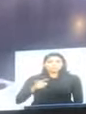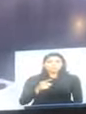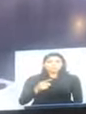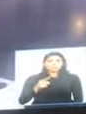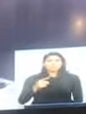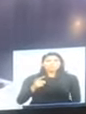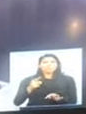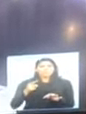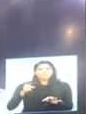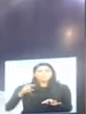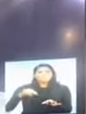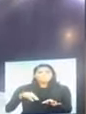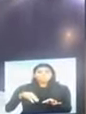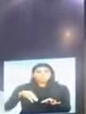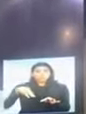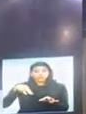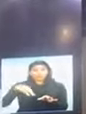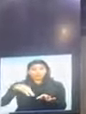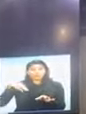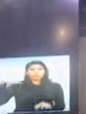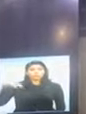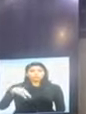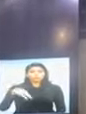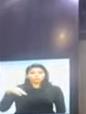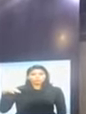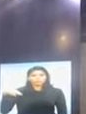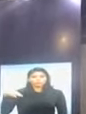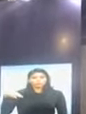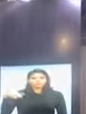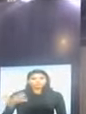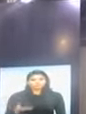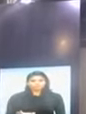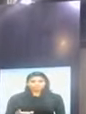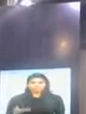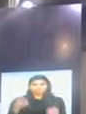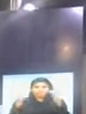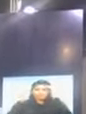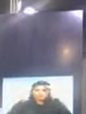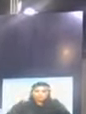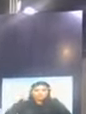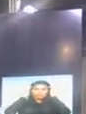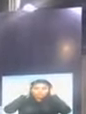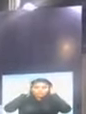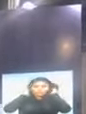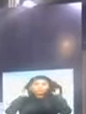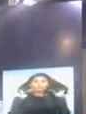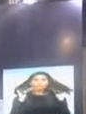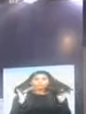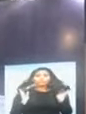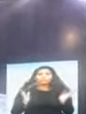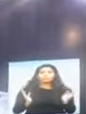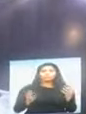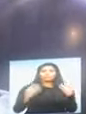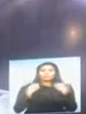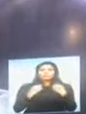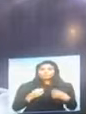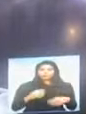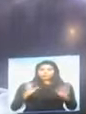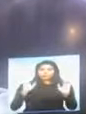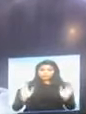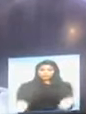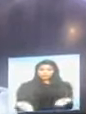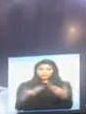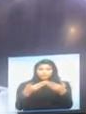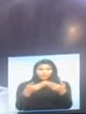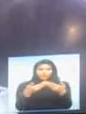de 12 mil metros quadrados de pavimentação em pedra tosca. Inaugurou mais de 50 academias